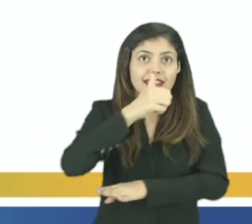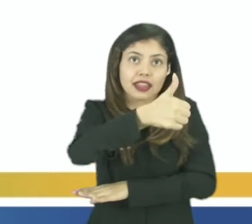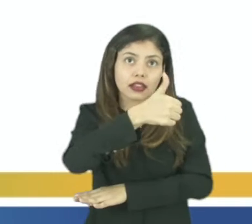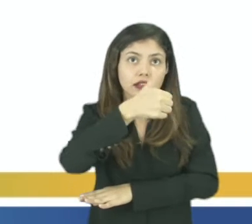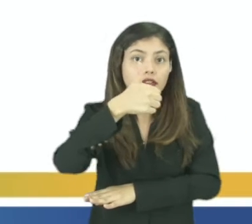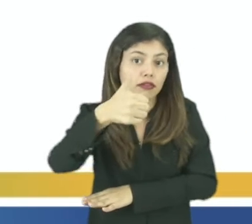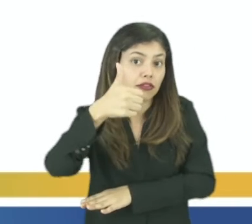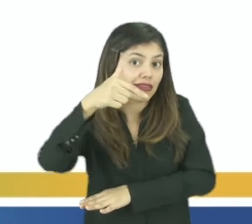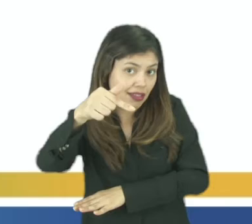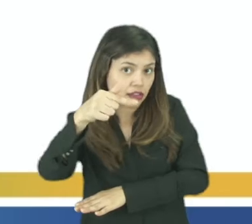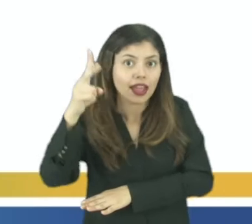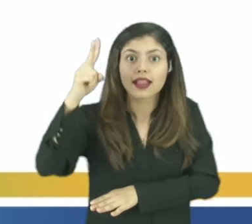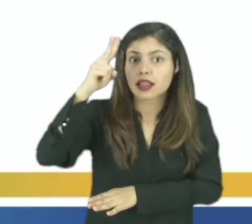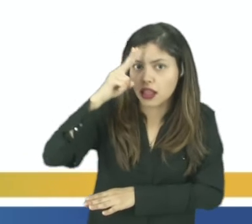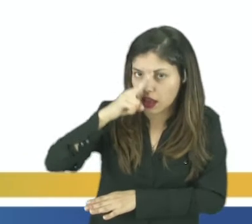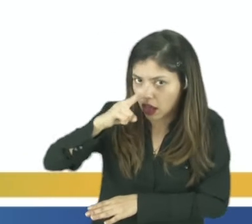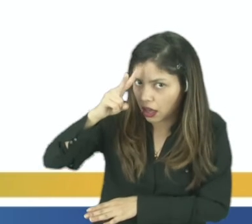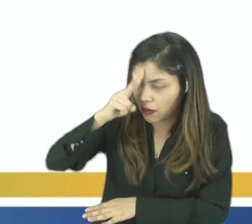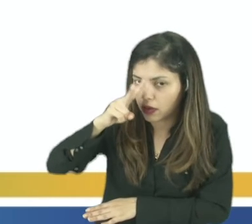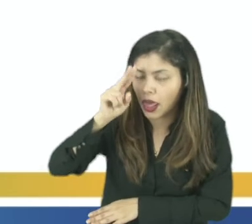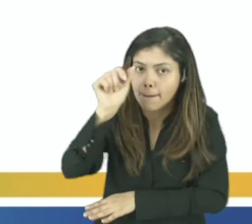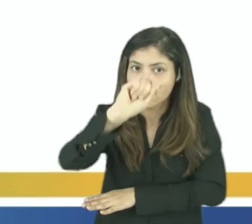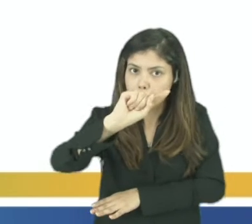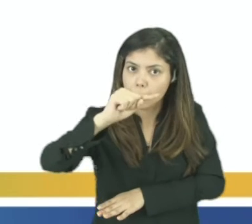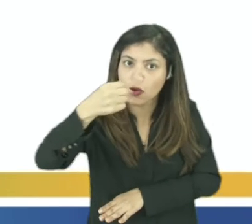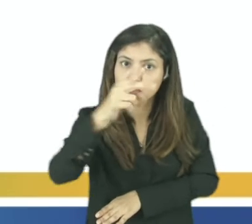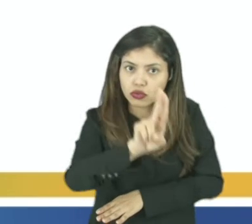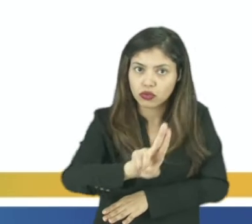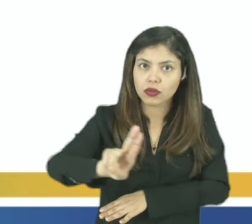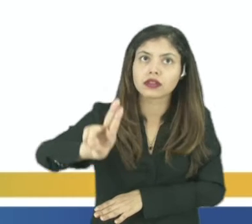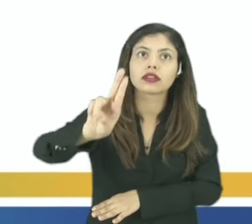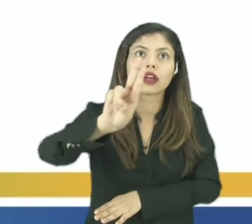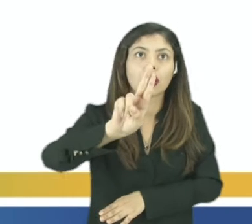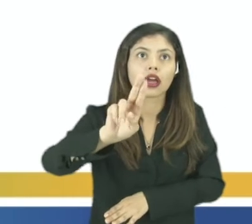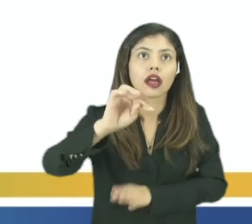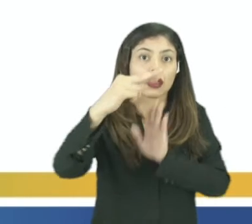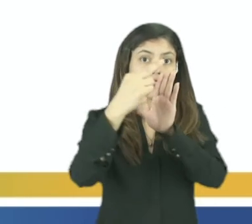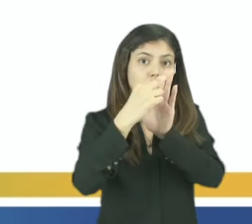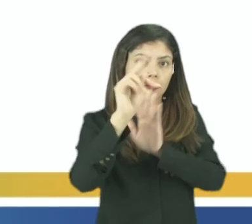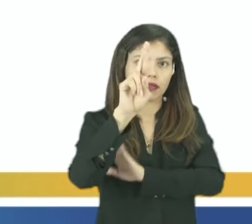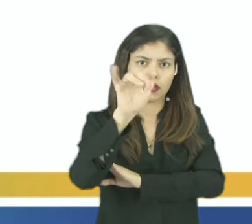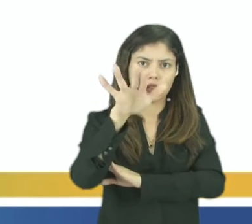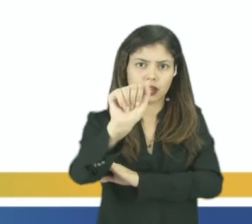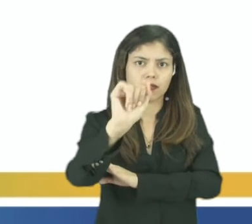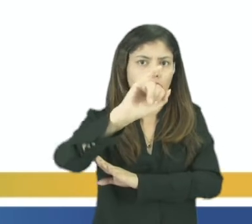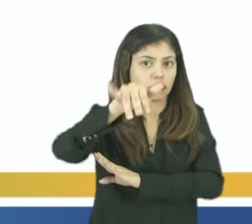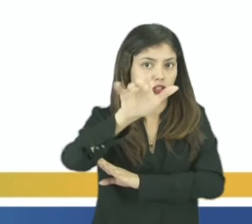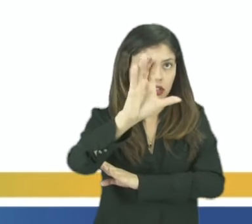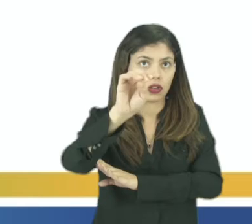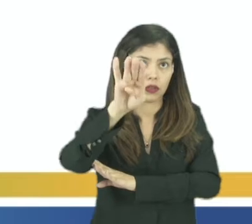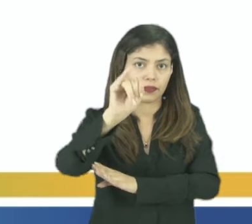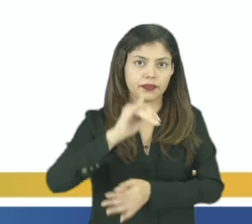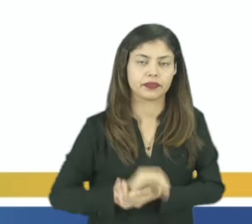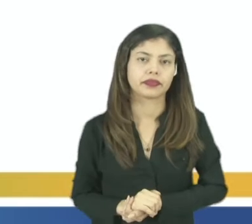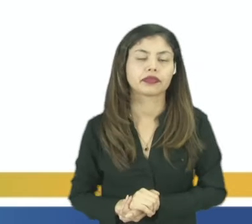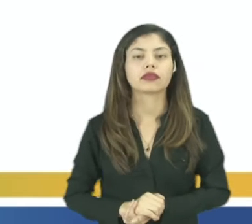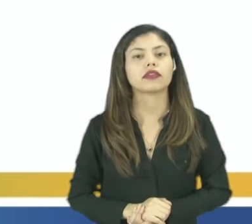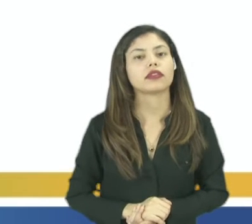mas lembre-se que foi depois de utilizar o teorema de Jacob. Mas aí